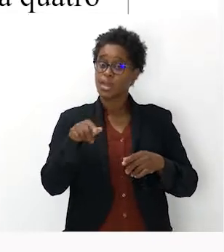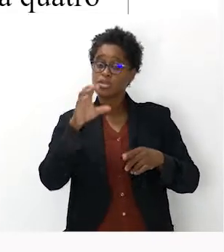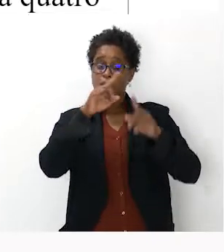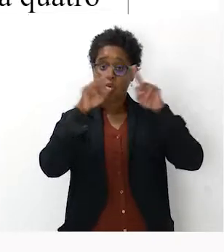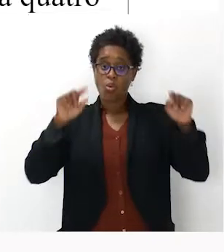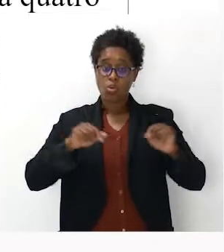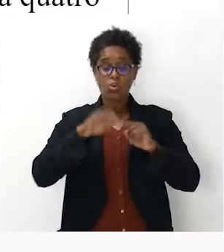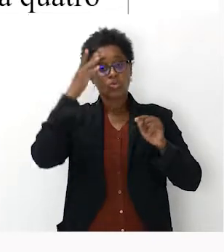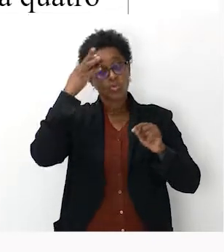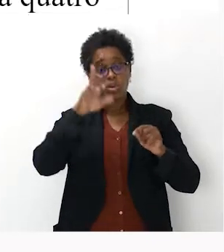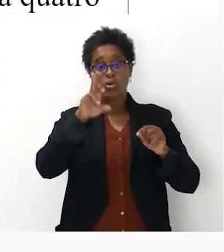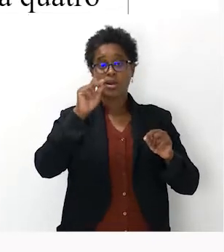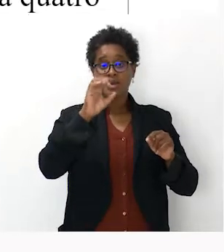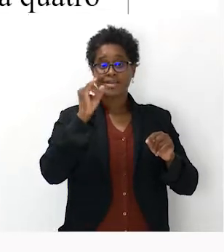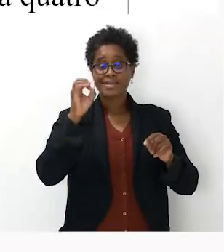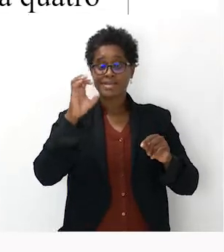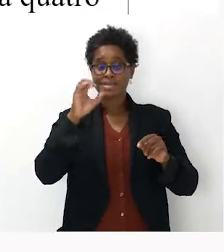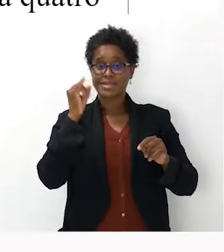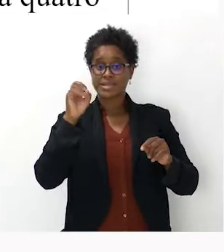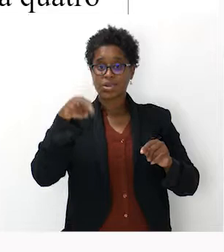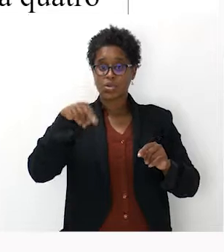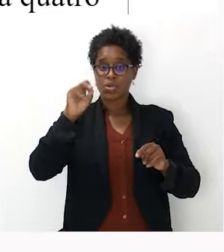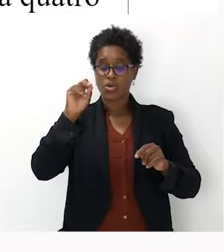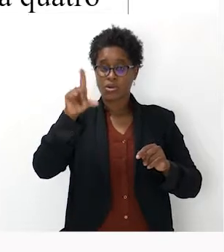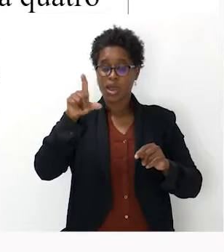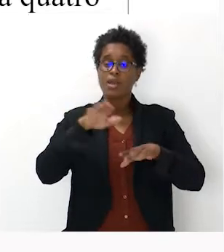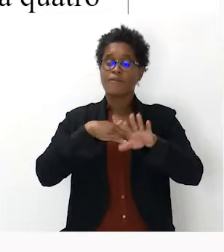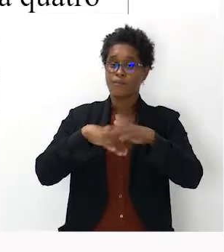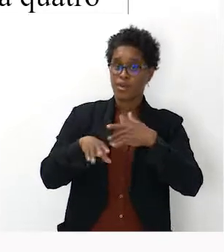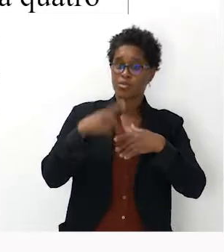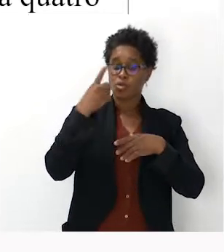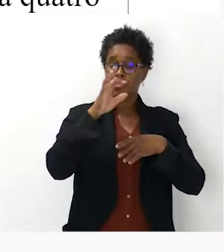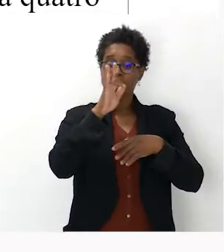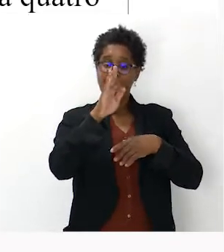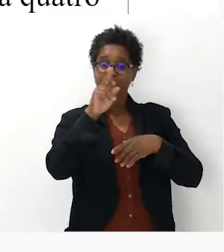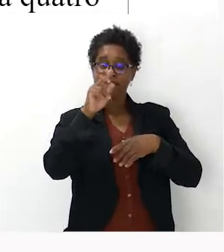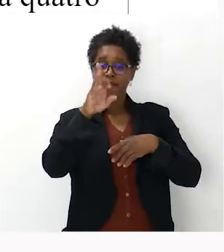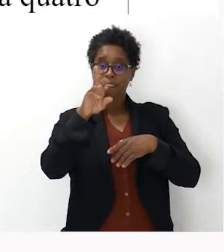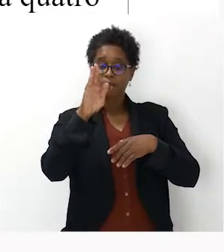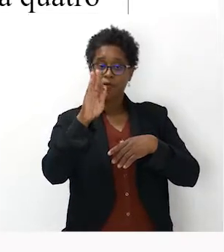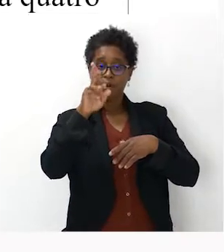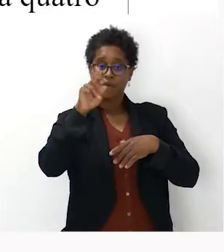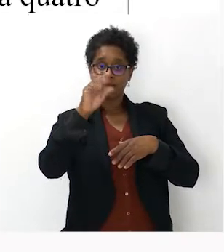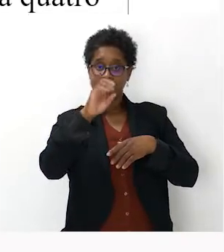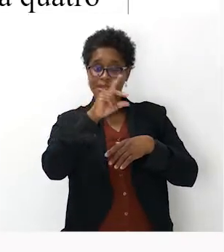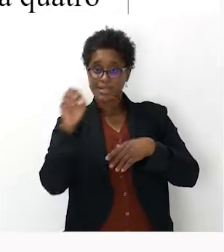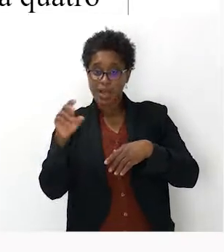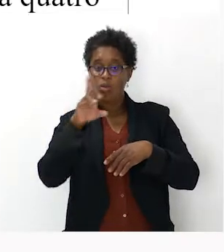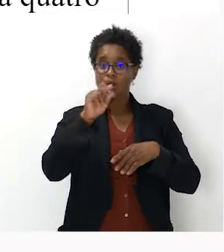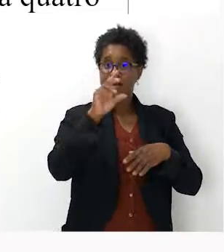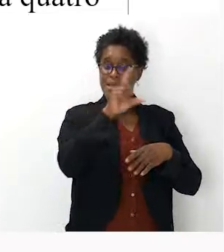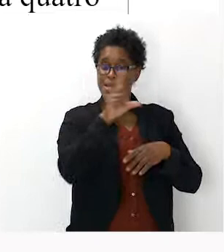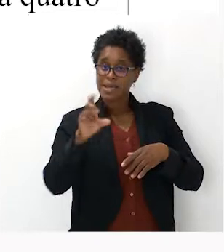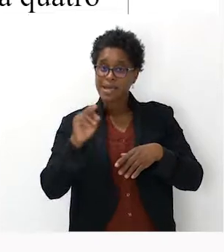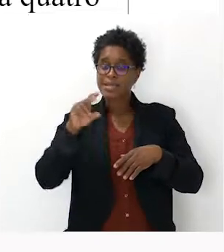coluna, um número racional. Reparem, número racional é representado por uma fração. Razão também, como vocês podem